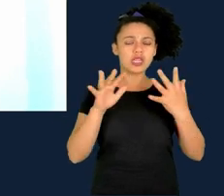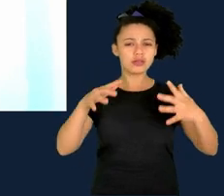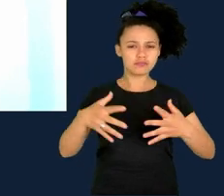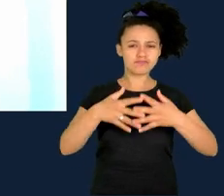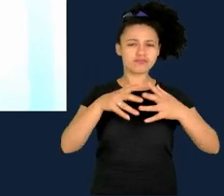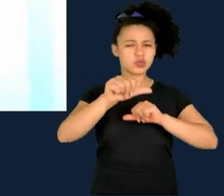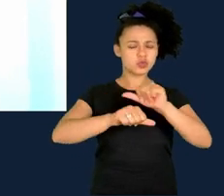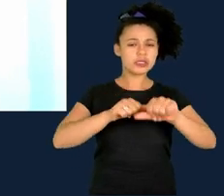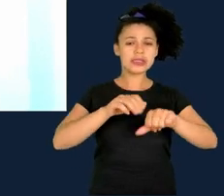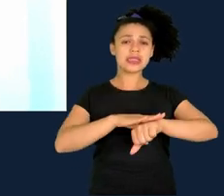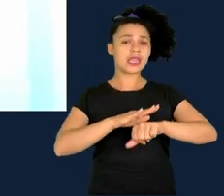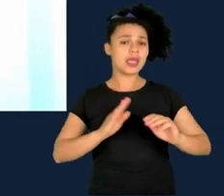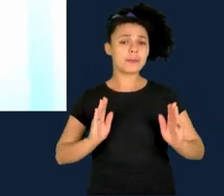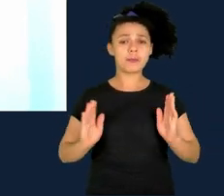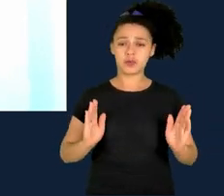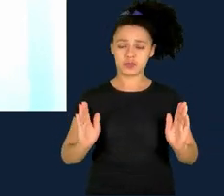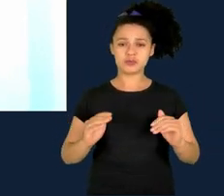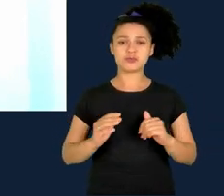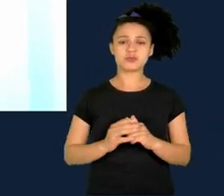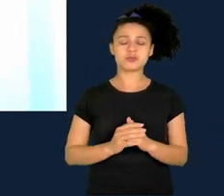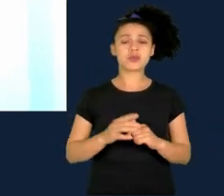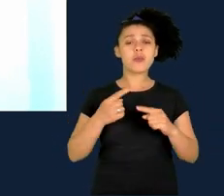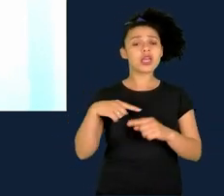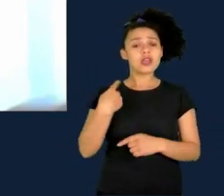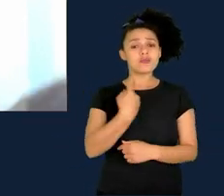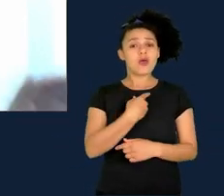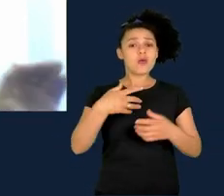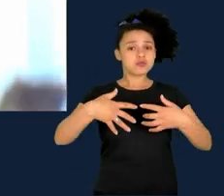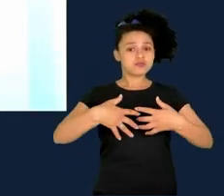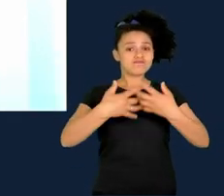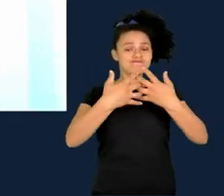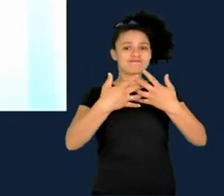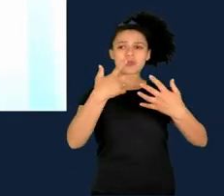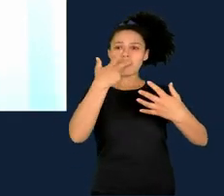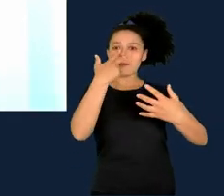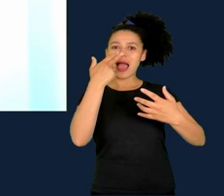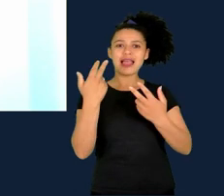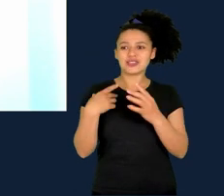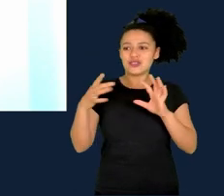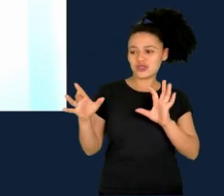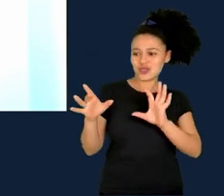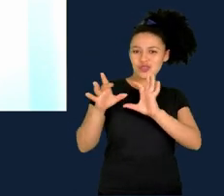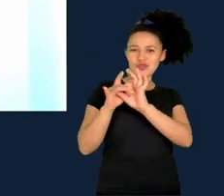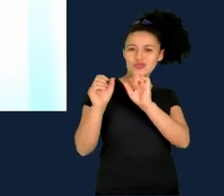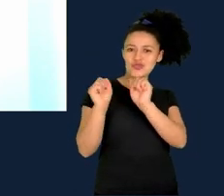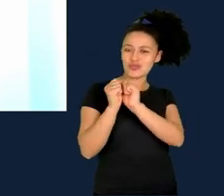do tempo, porque a gente funciona um pouco com a natureza, né? A gente